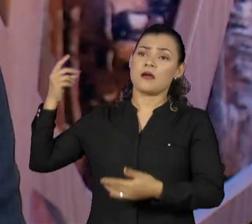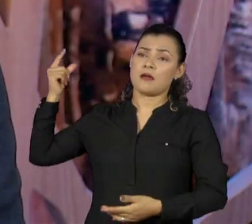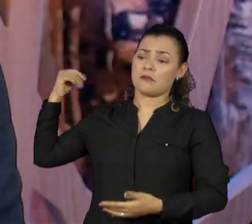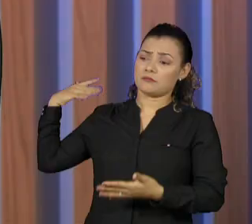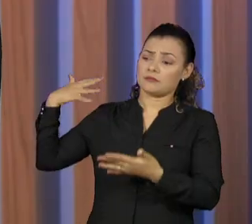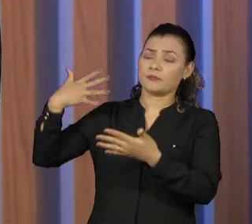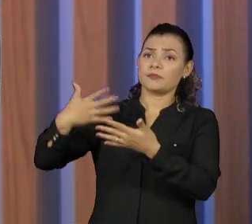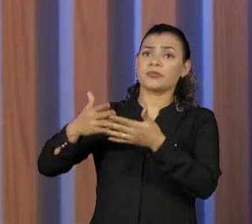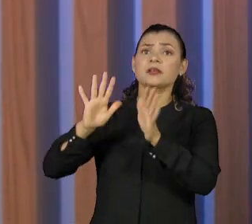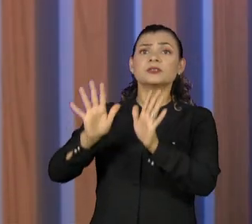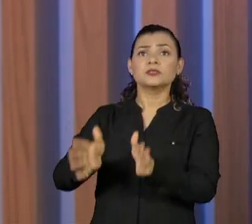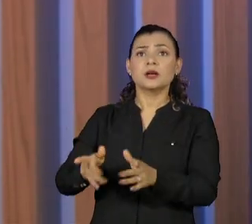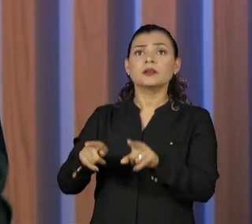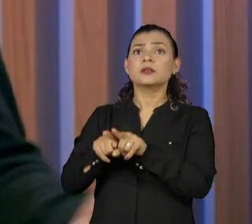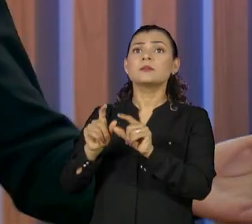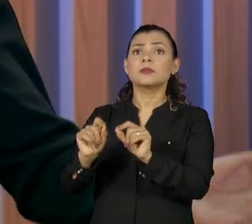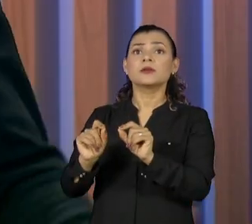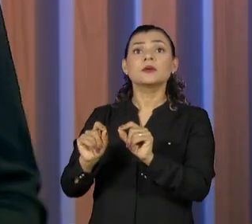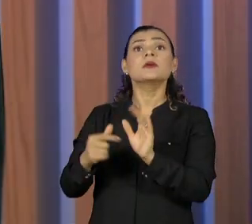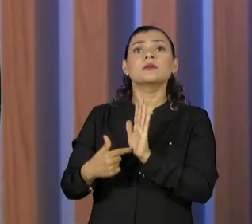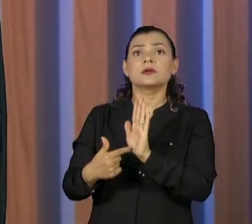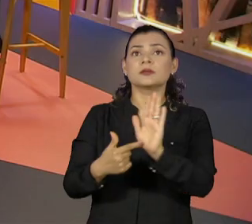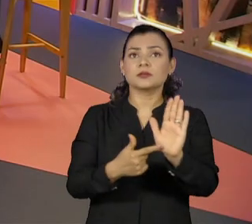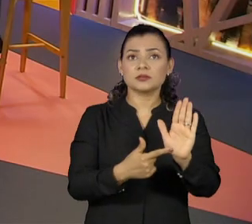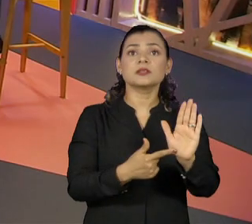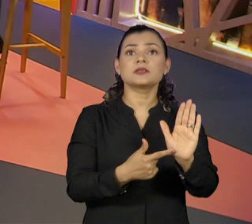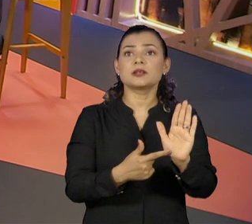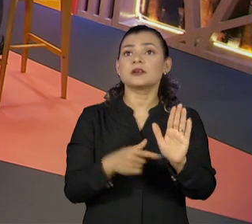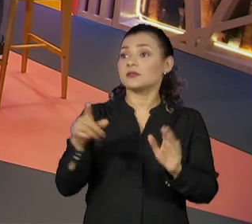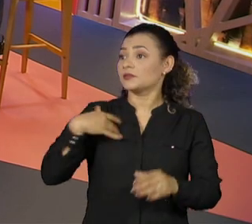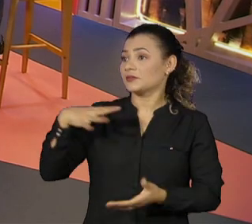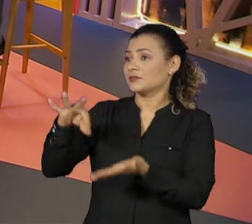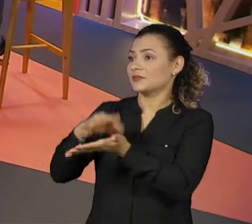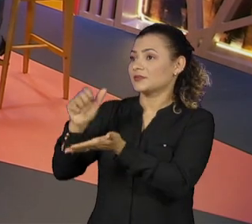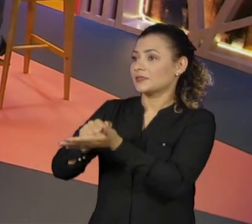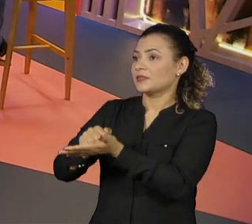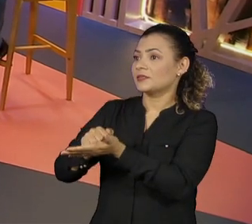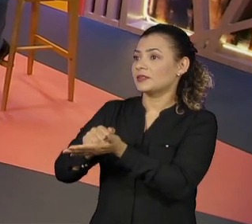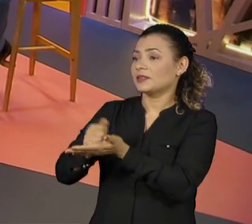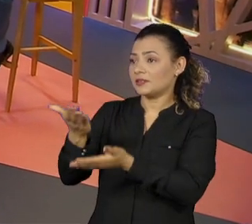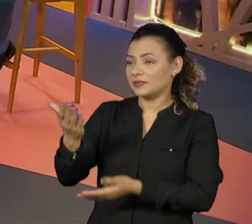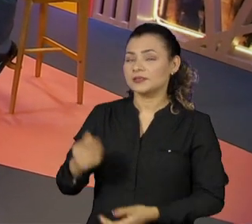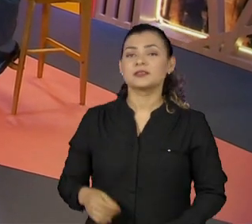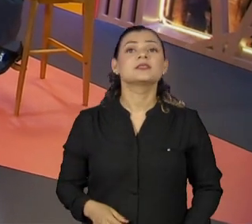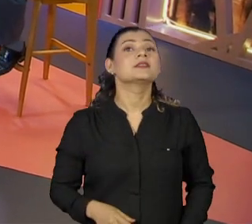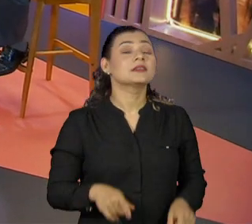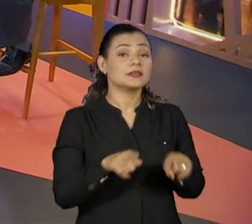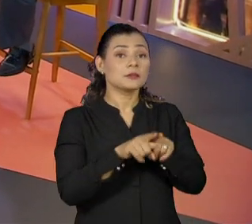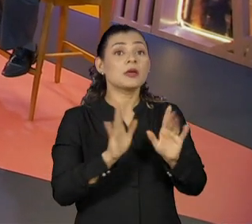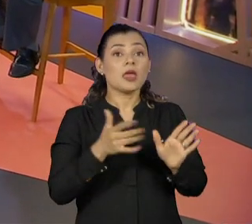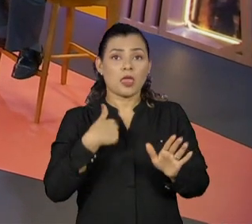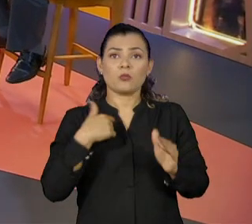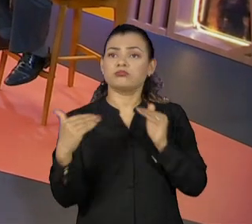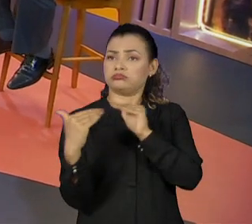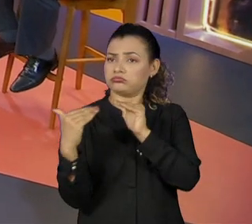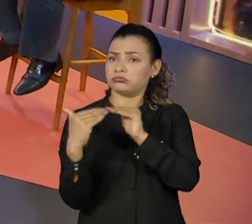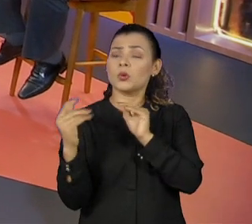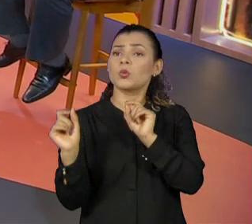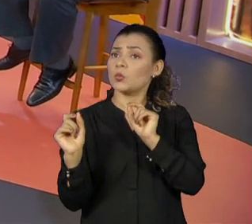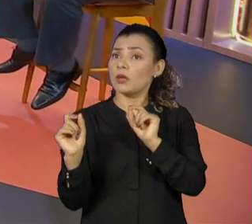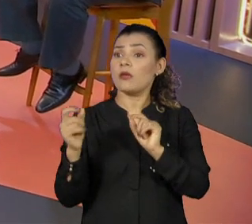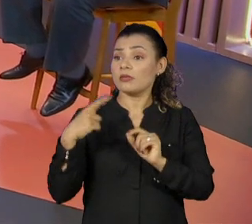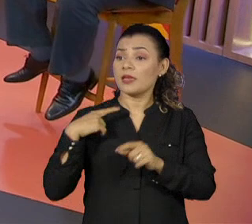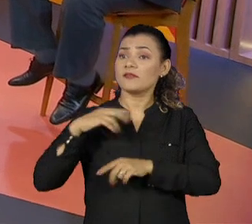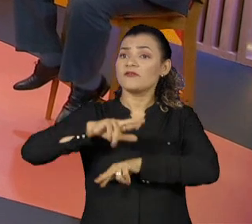mas é um canal... Você assina, então? É um canal fantástico, assim. Eles têm uma